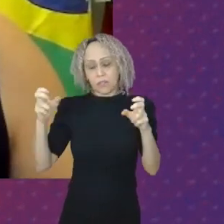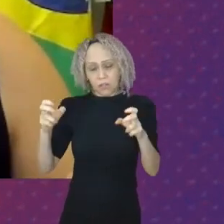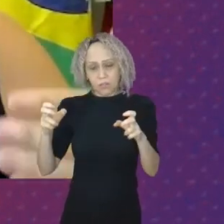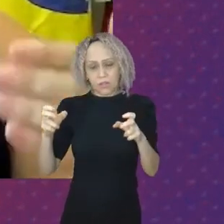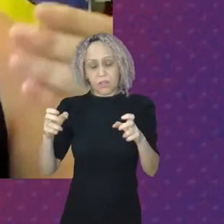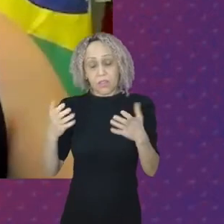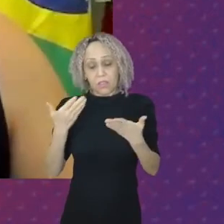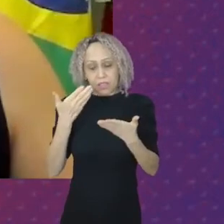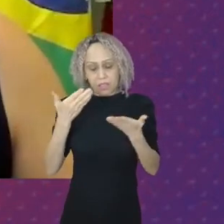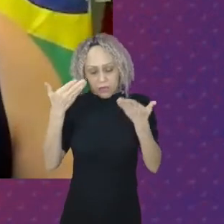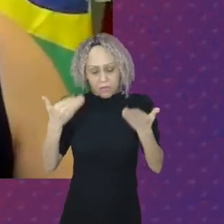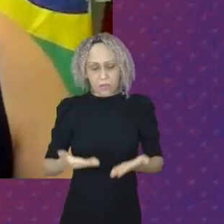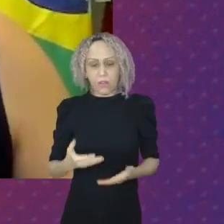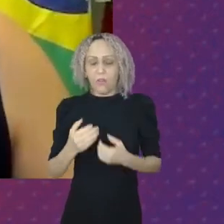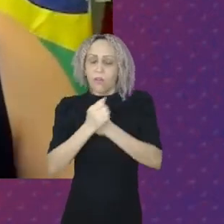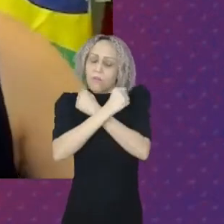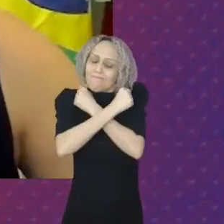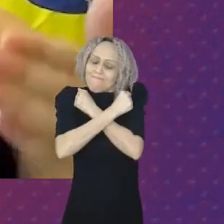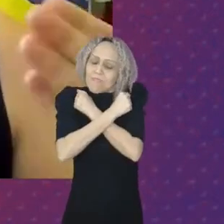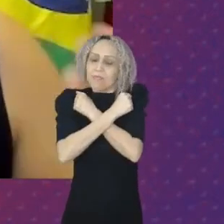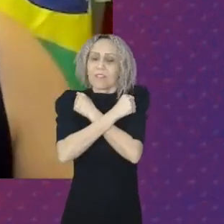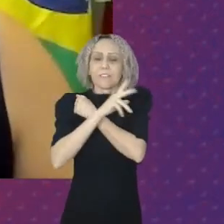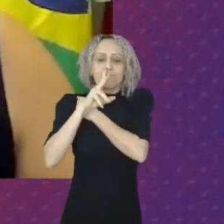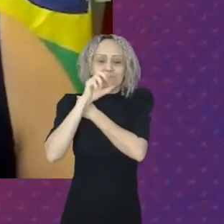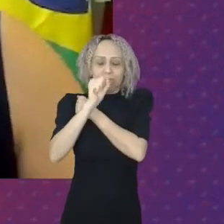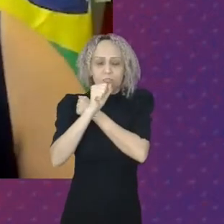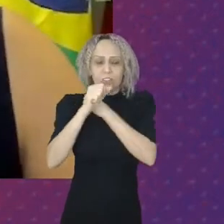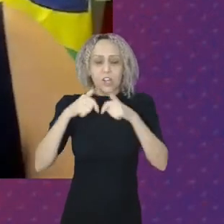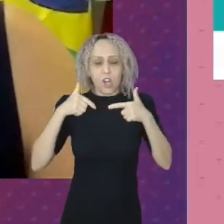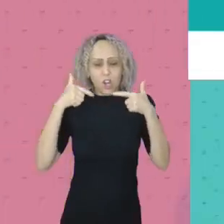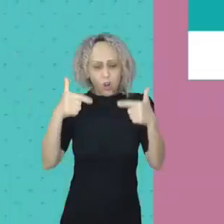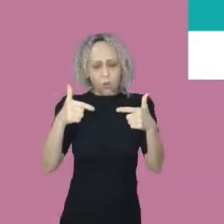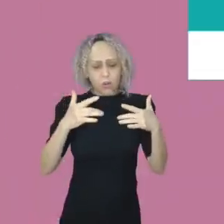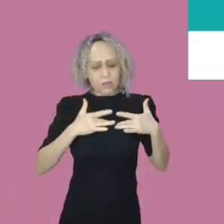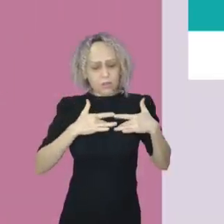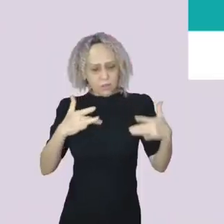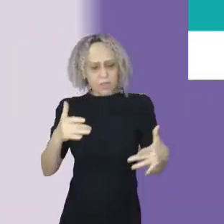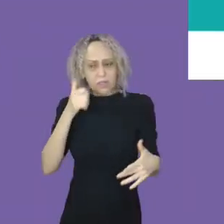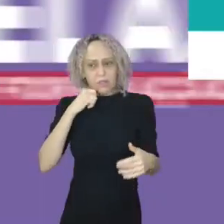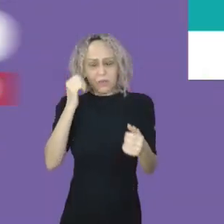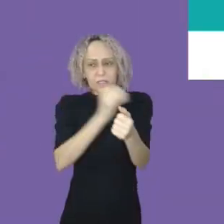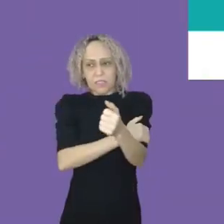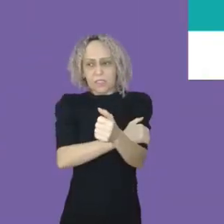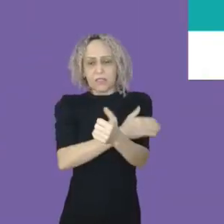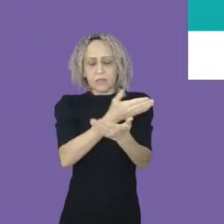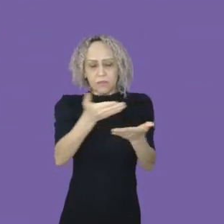de luta, um forte abraço fraterno, um forte abraço feminista.